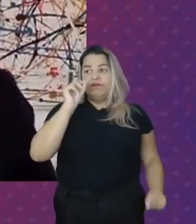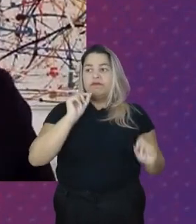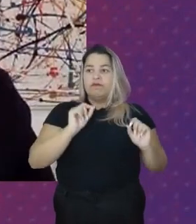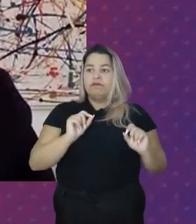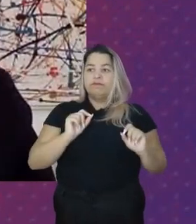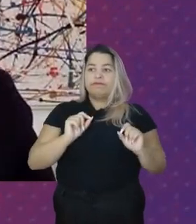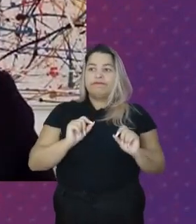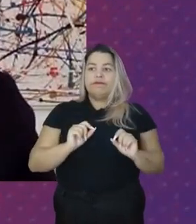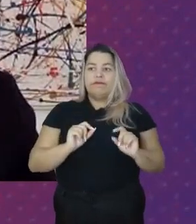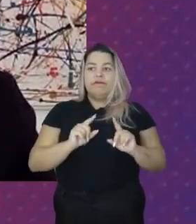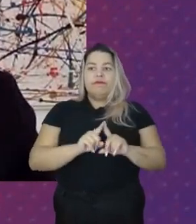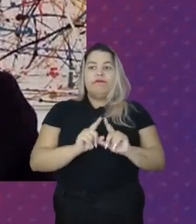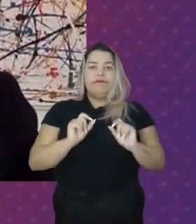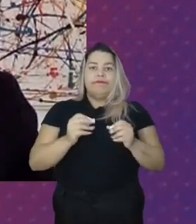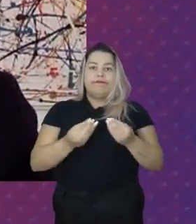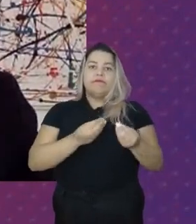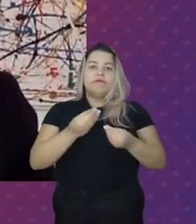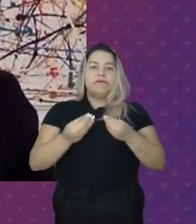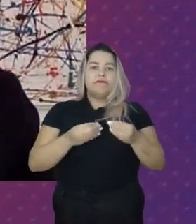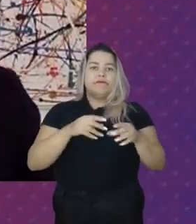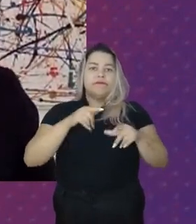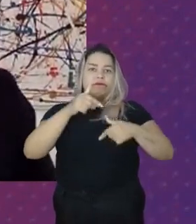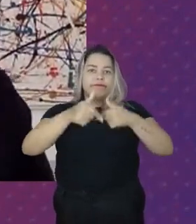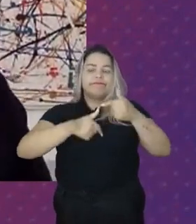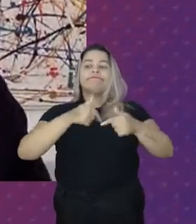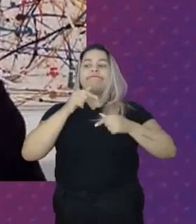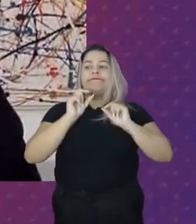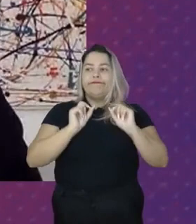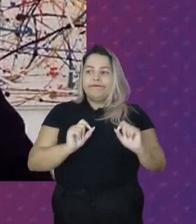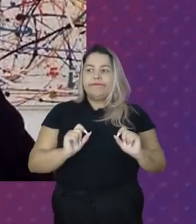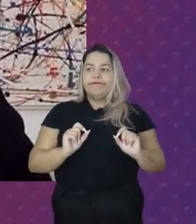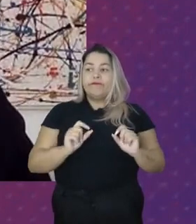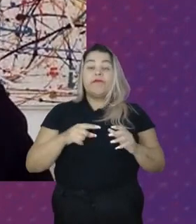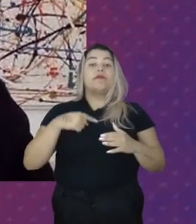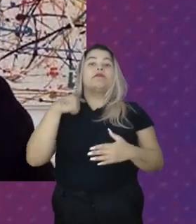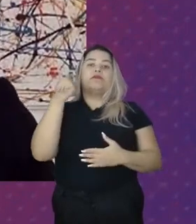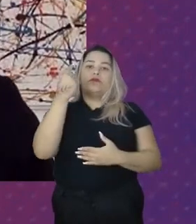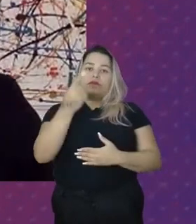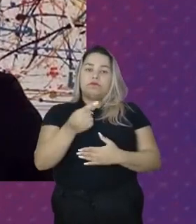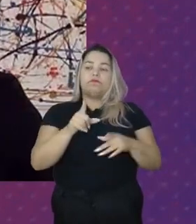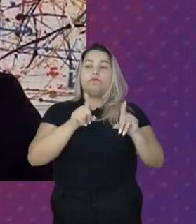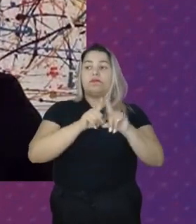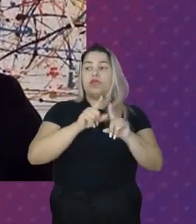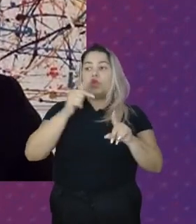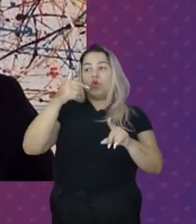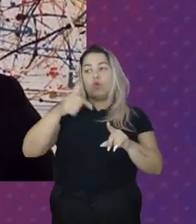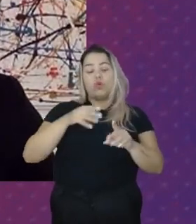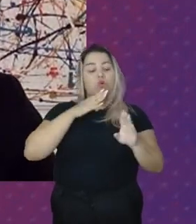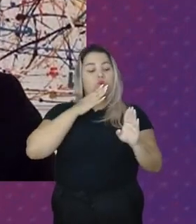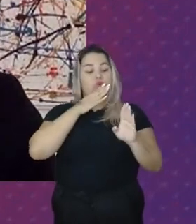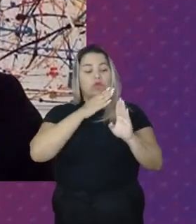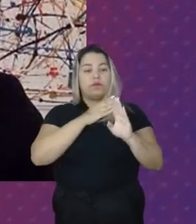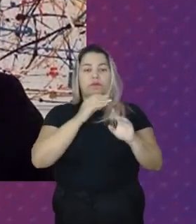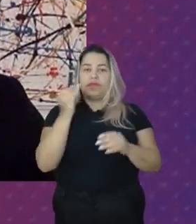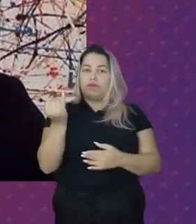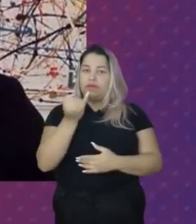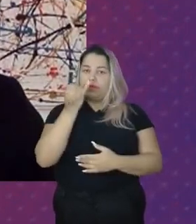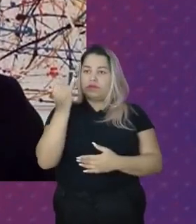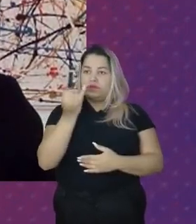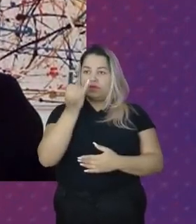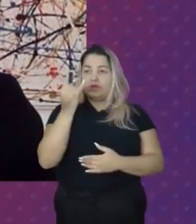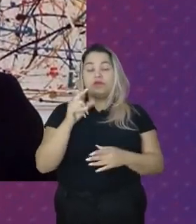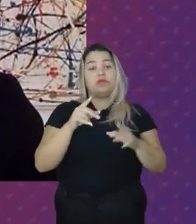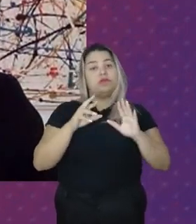de disciplinamento dessa mão de obra. Além disso, havia um outro objetivo importante